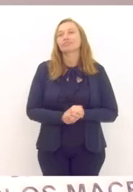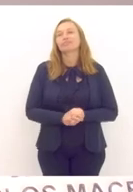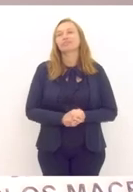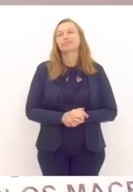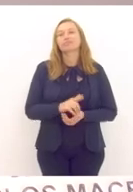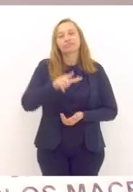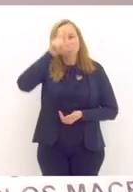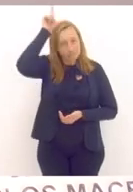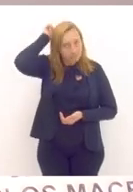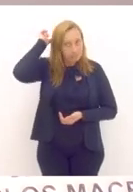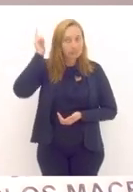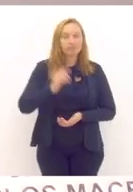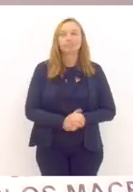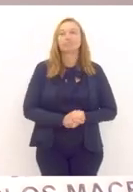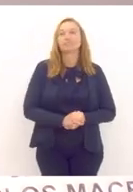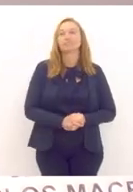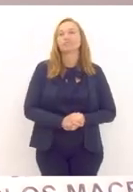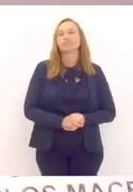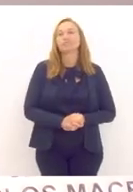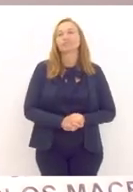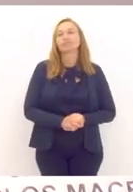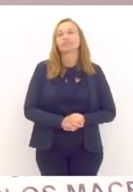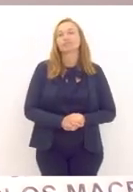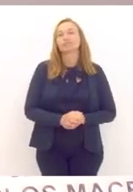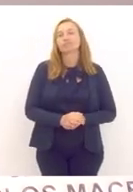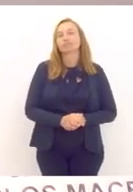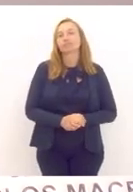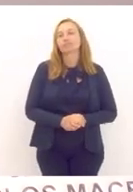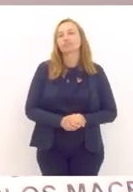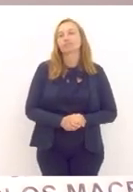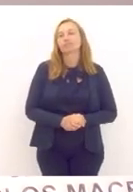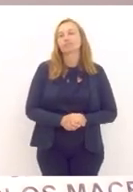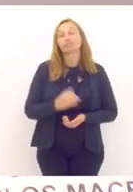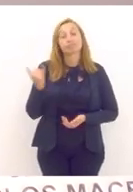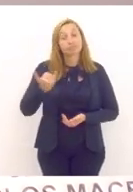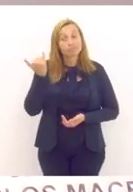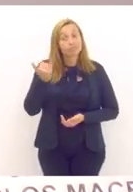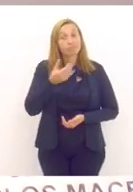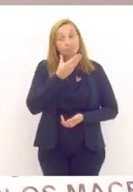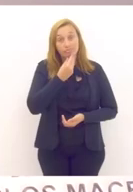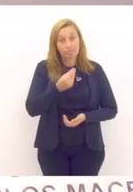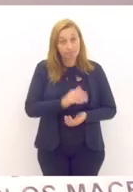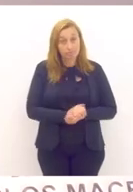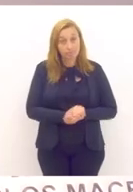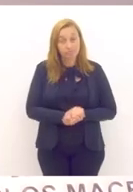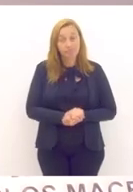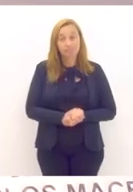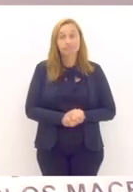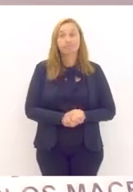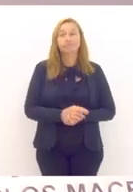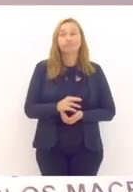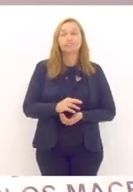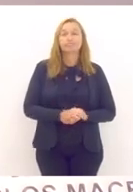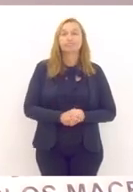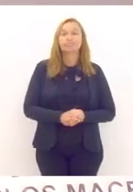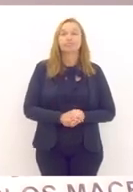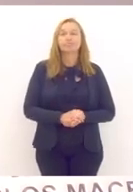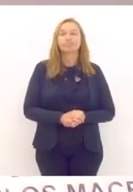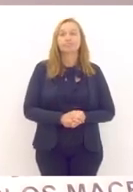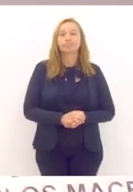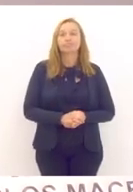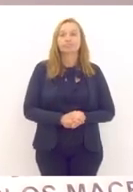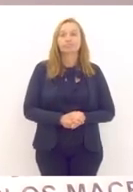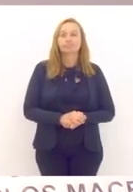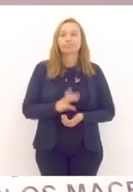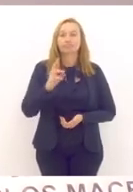Luiz Paulo, sempre brilhante, uma luz nesse parlamento aqui, muito importante. Renata Souza,